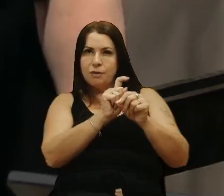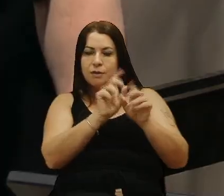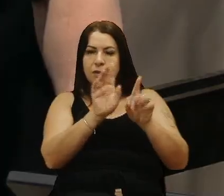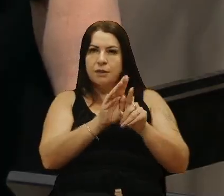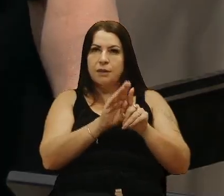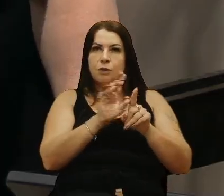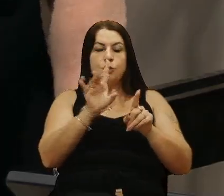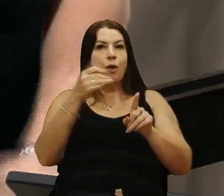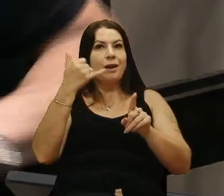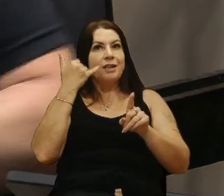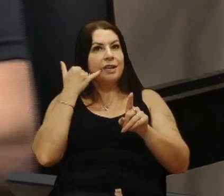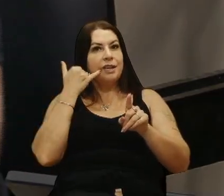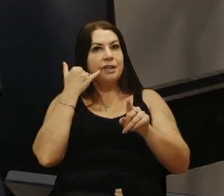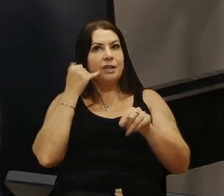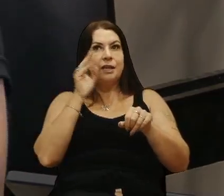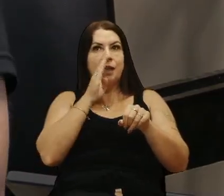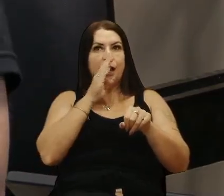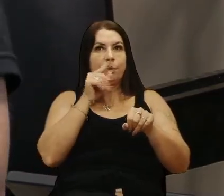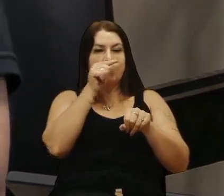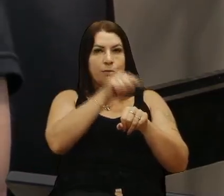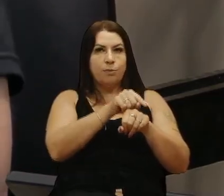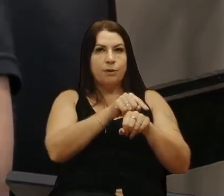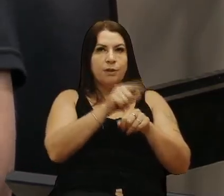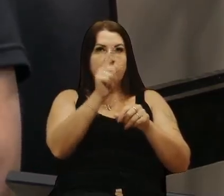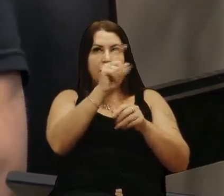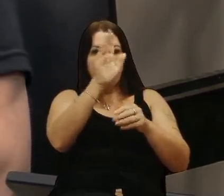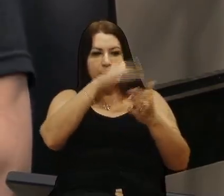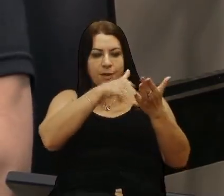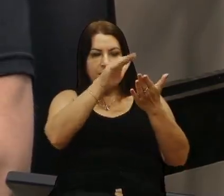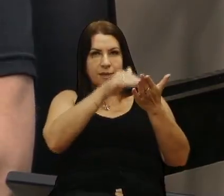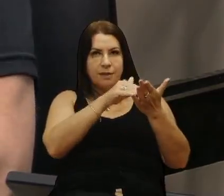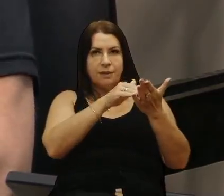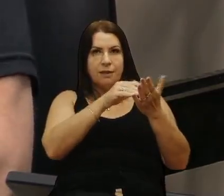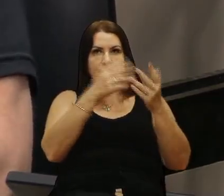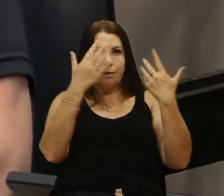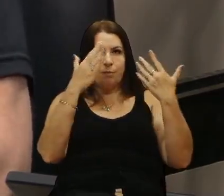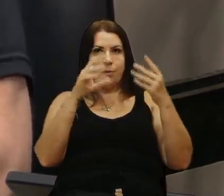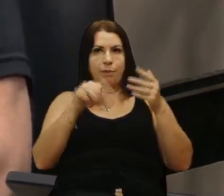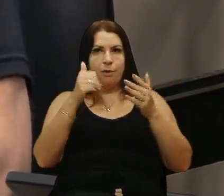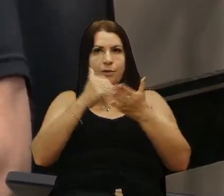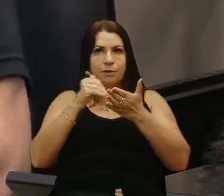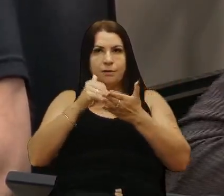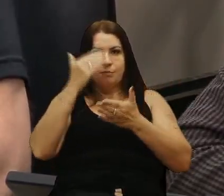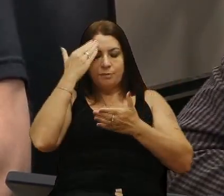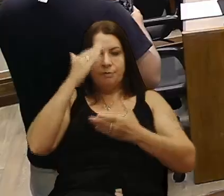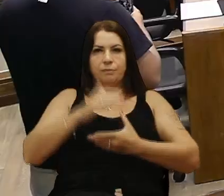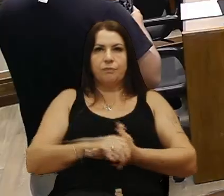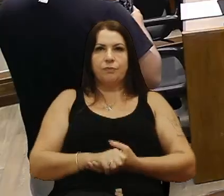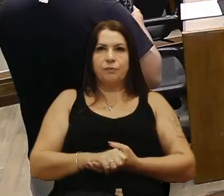eu só liguei para ele e logo ele providenciou e foram lá e pintaram. Então, parabenizar, que é para mim um dos melhores secretários. Muito obrigado.